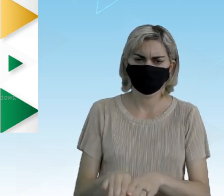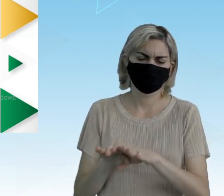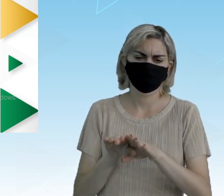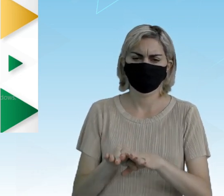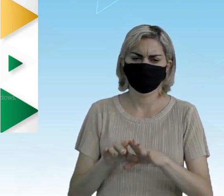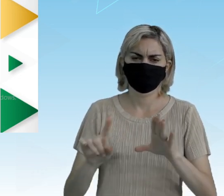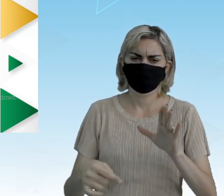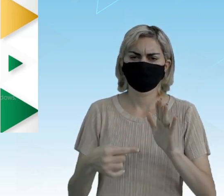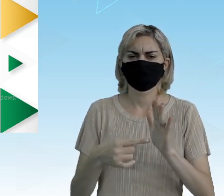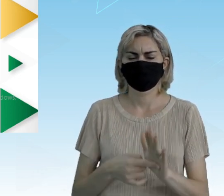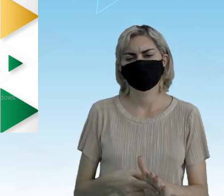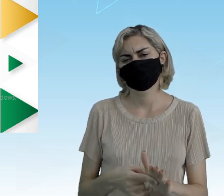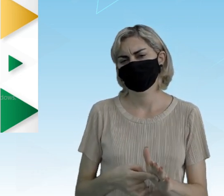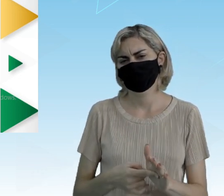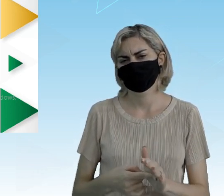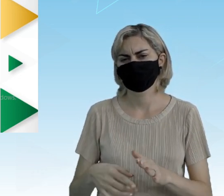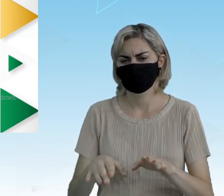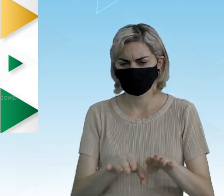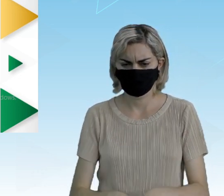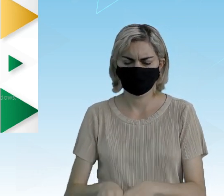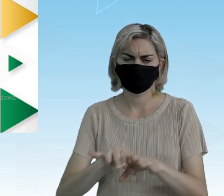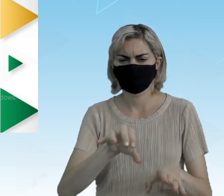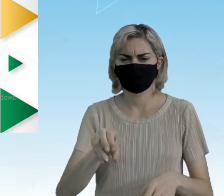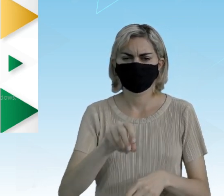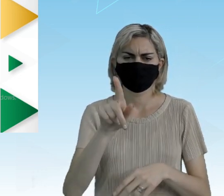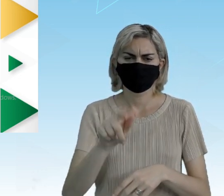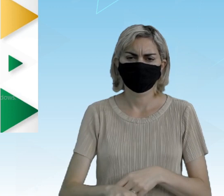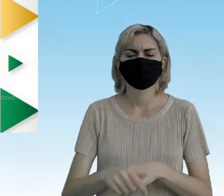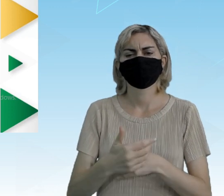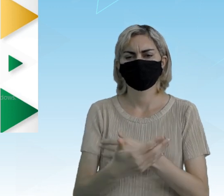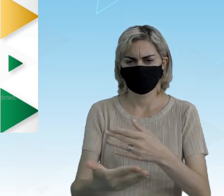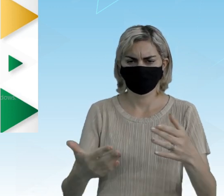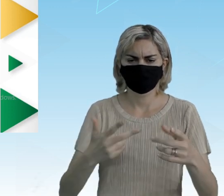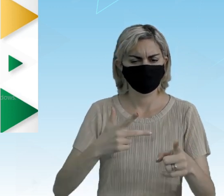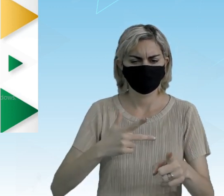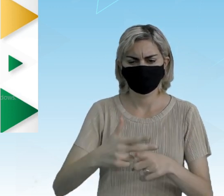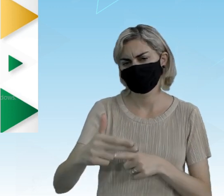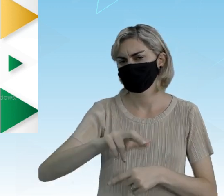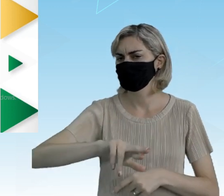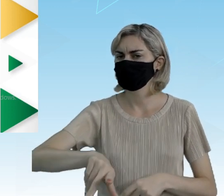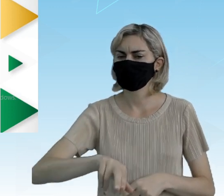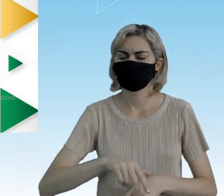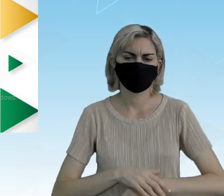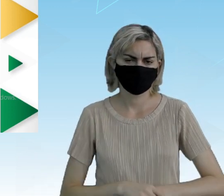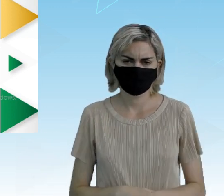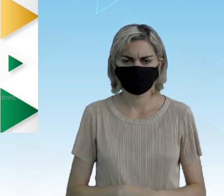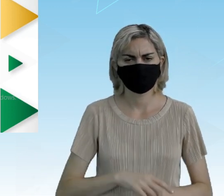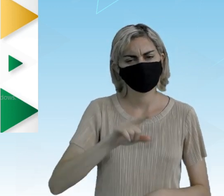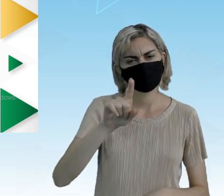da brincadeira, o objetivo do jogo não é vencer,